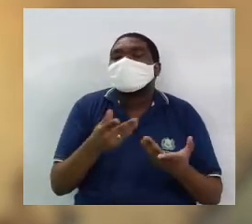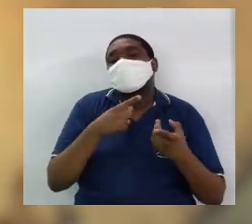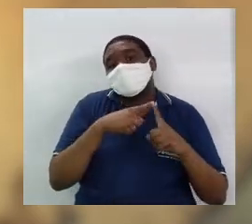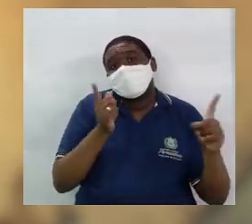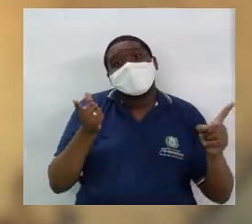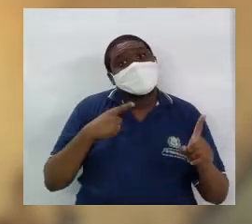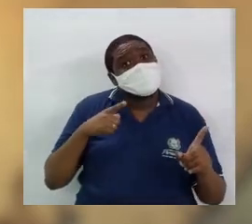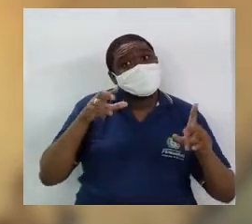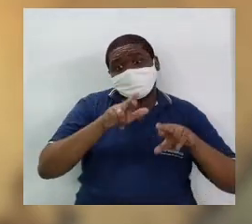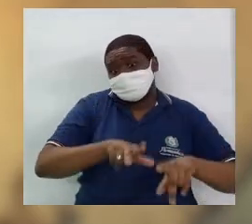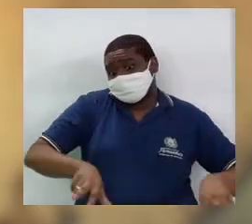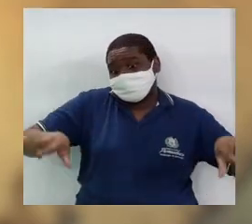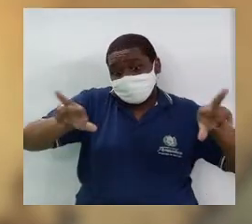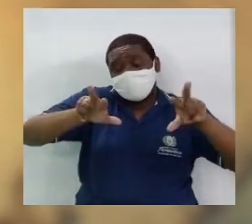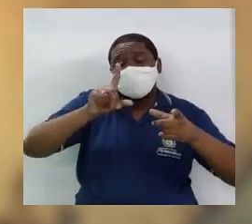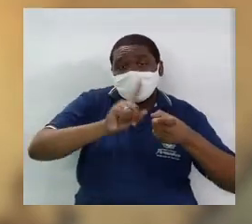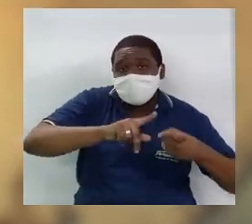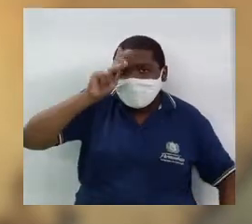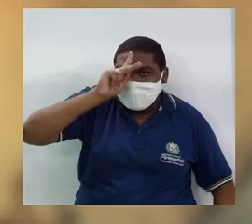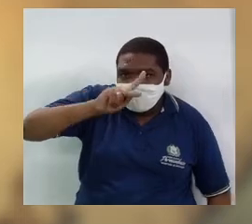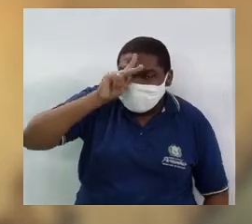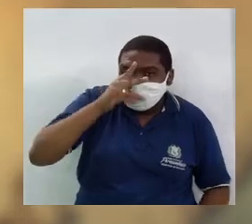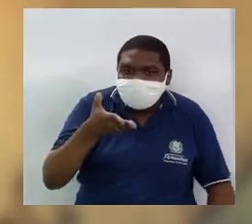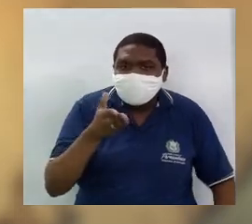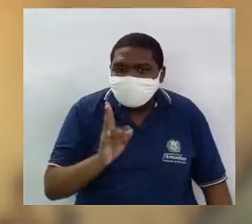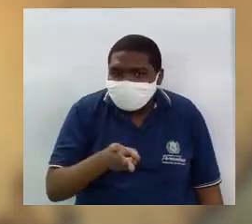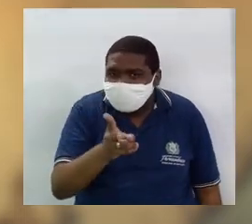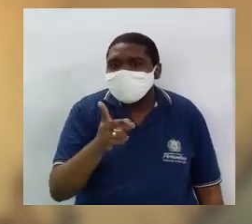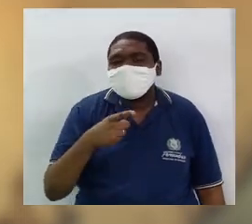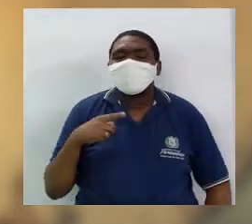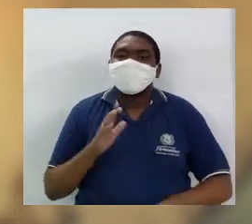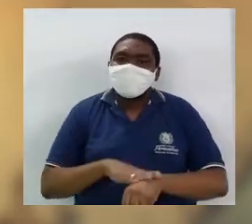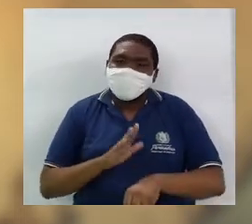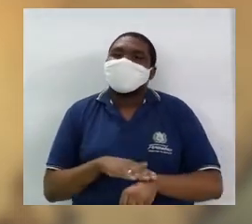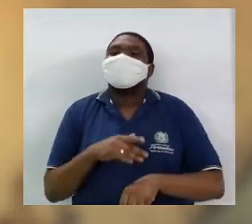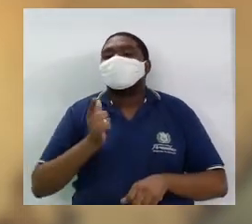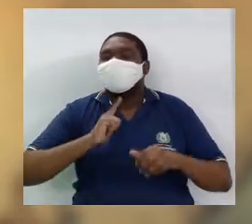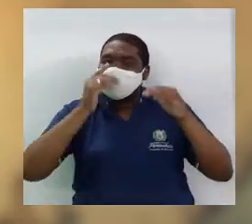várias, e lembrar sempre que nesse espírito de solidariedade,